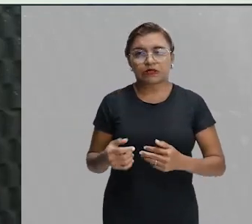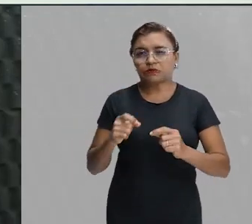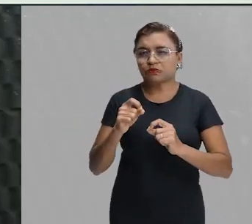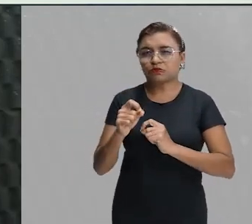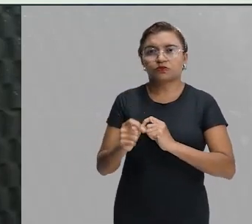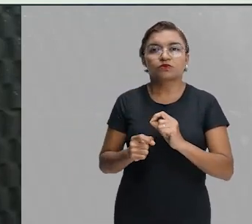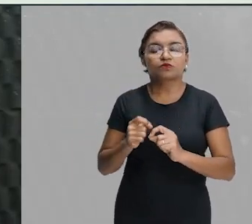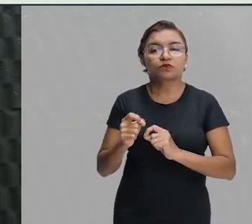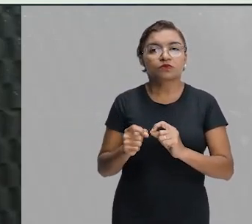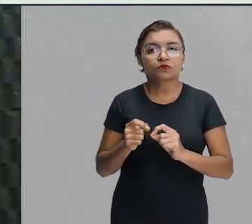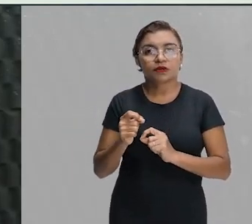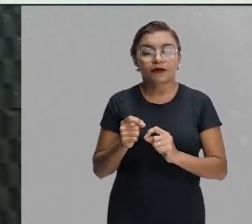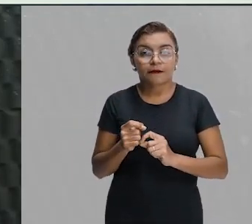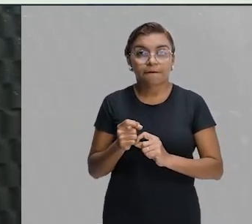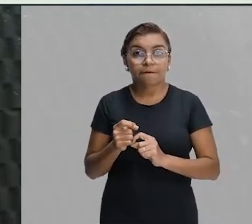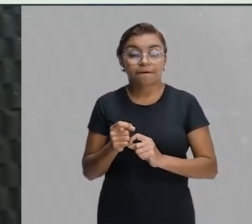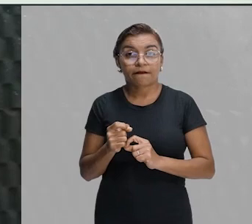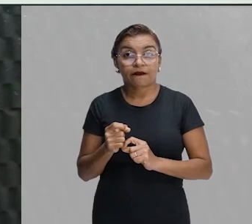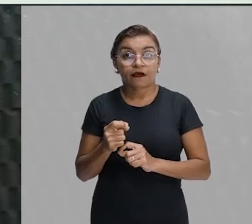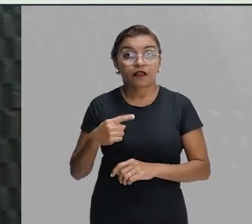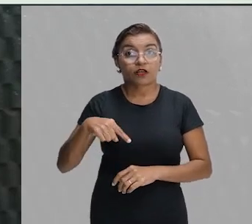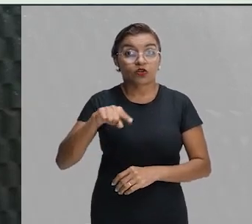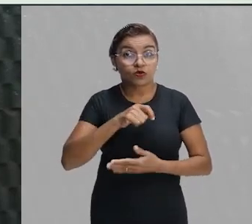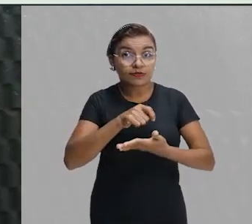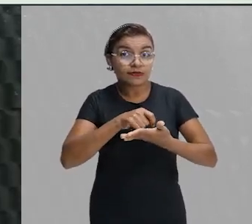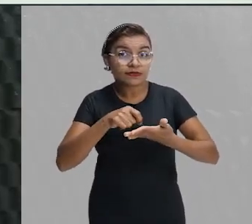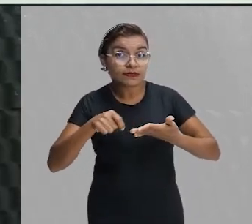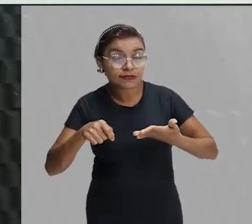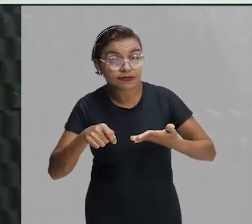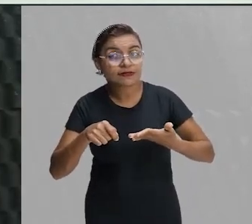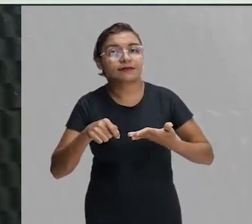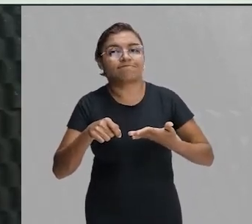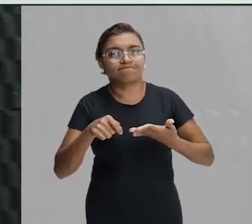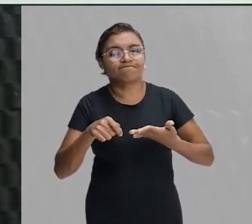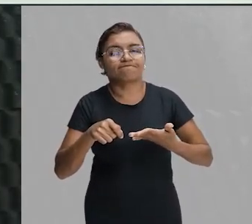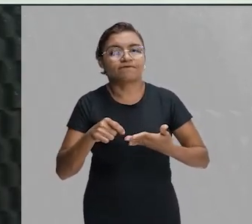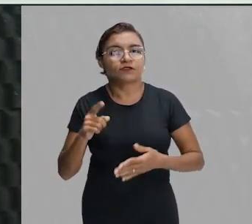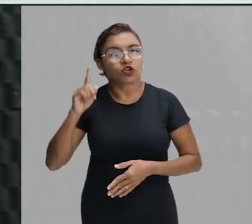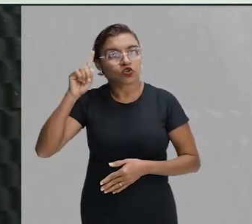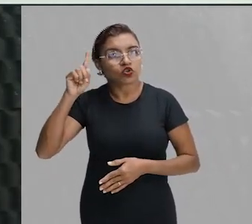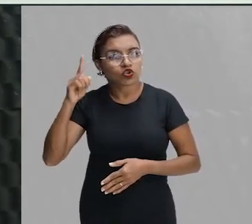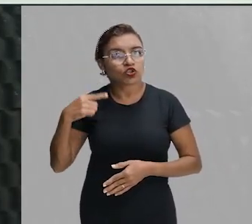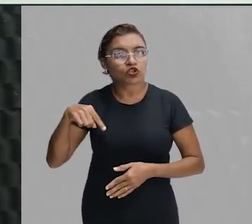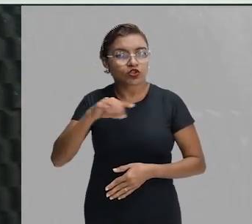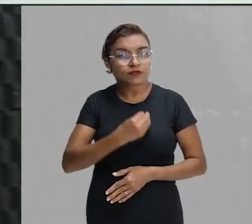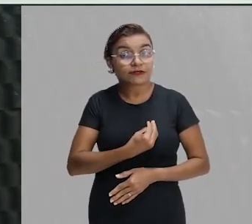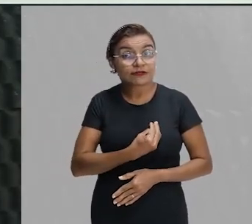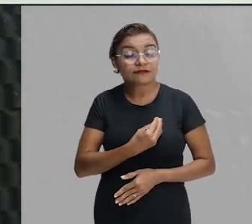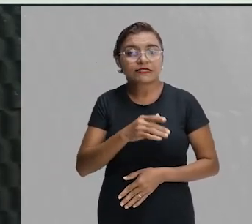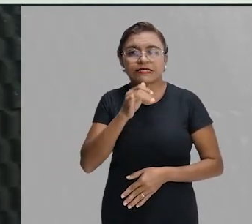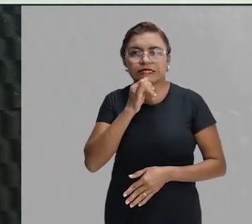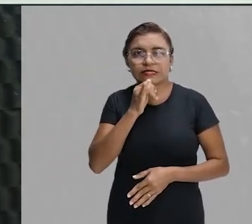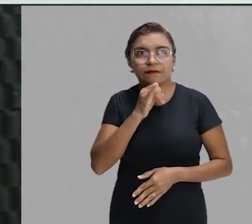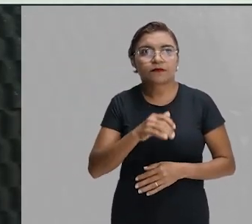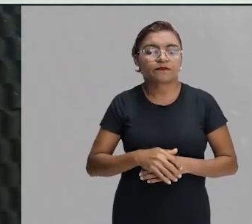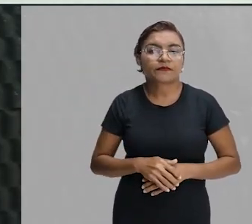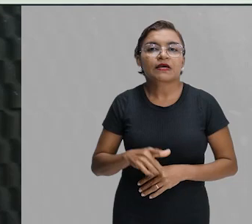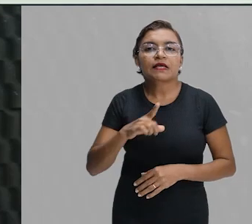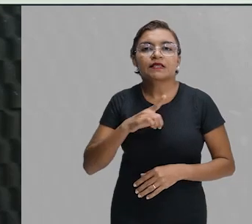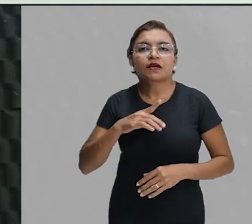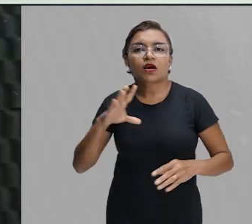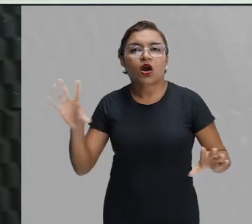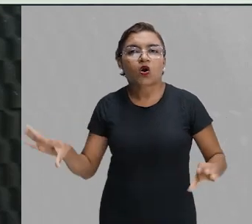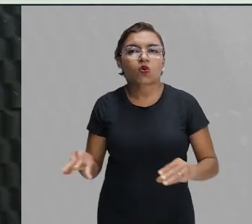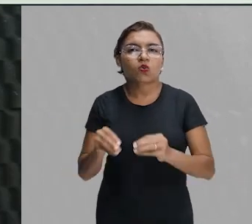mais perto da gente, da nossa escrita, da nossa fala cotidiana. E através desses silogismos, nós vamos chegar às